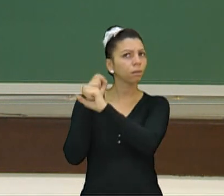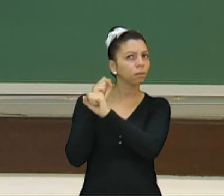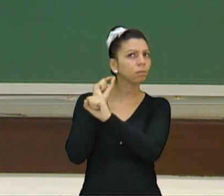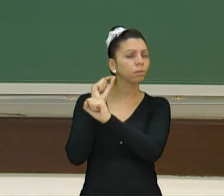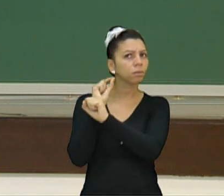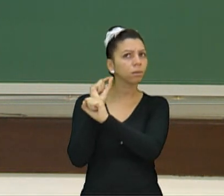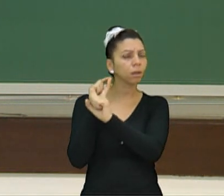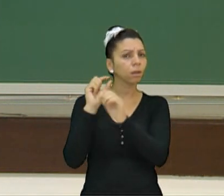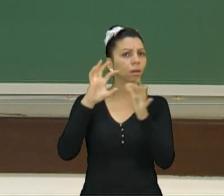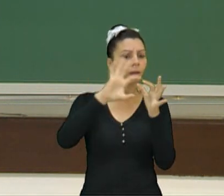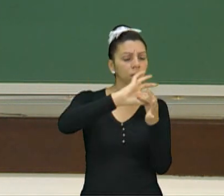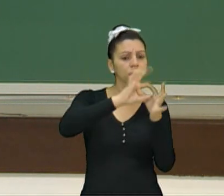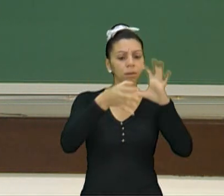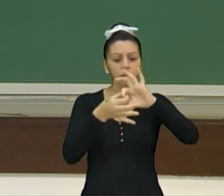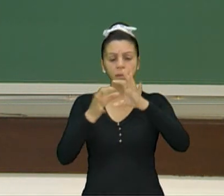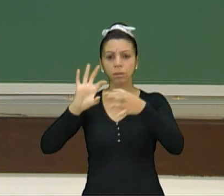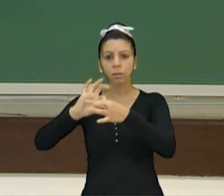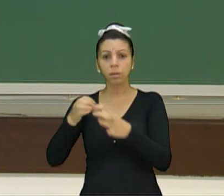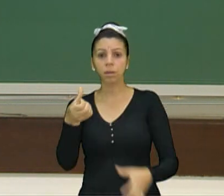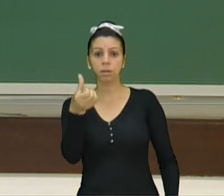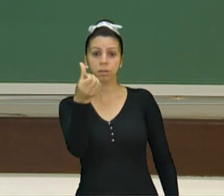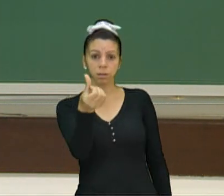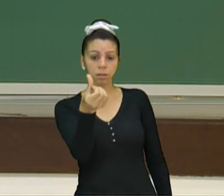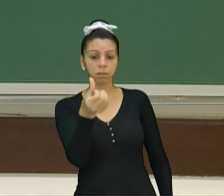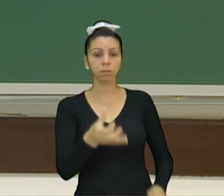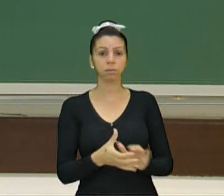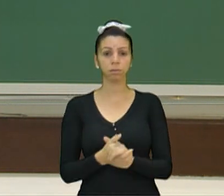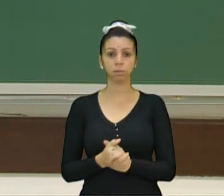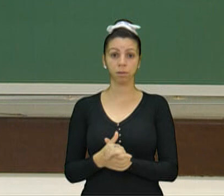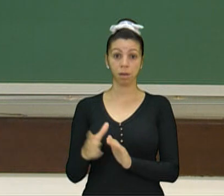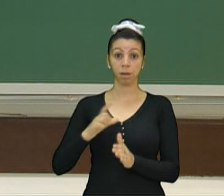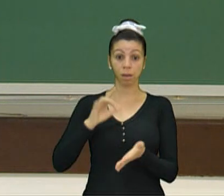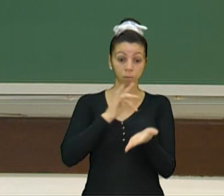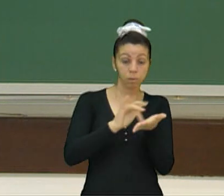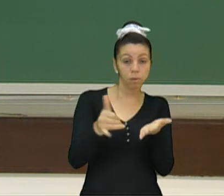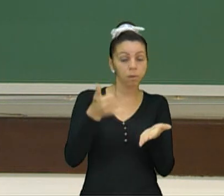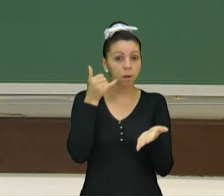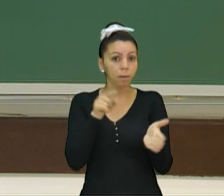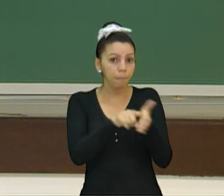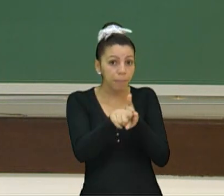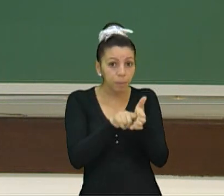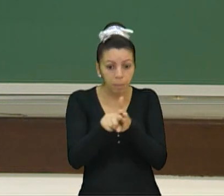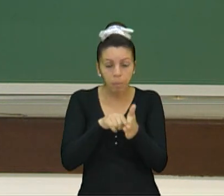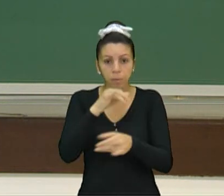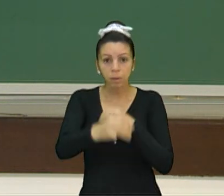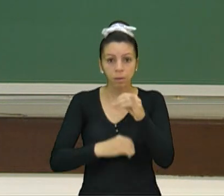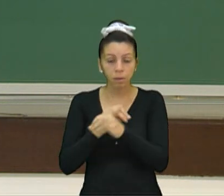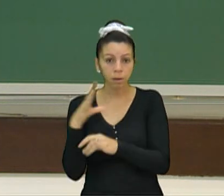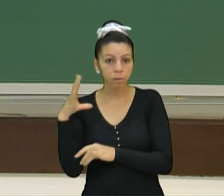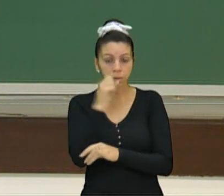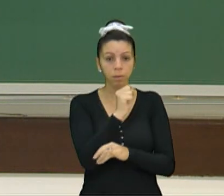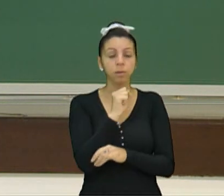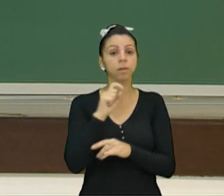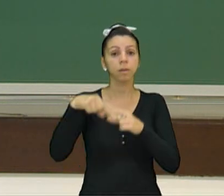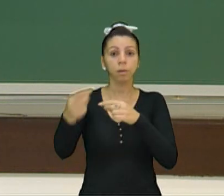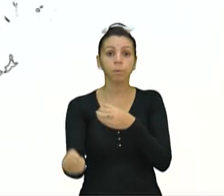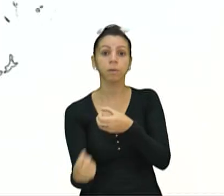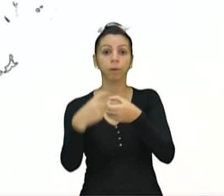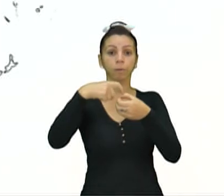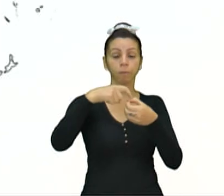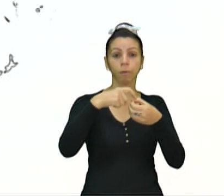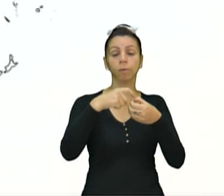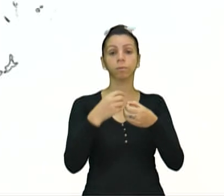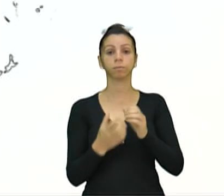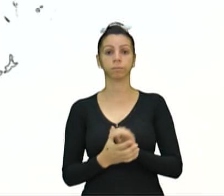aonde? E a anterior? Tenta pensar nas 6 últimas. Se você tiver aí com o celular na internet, dá uma pesquisada rapidinho, daí a gente já conversa sobre as